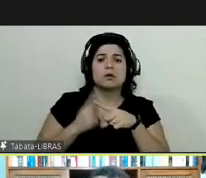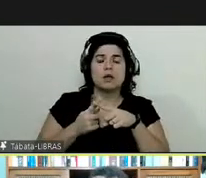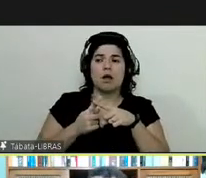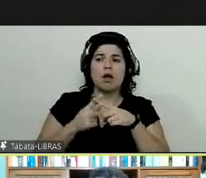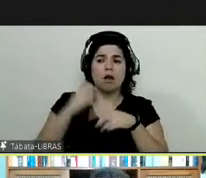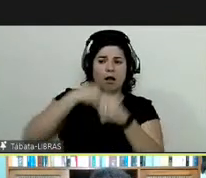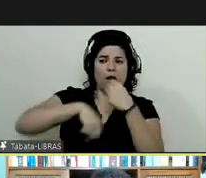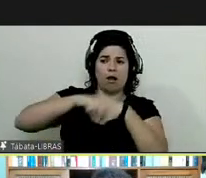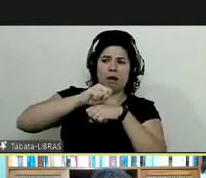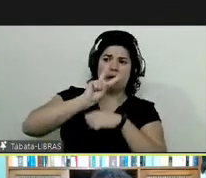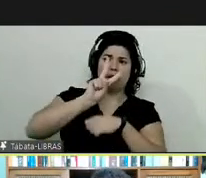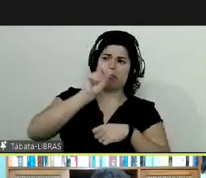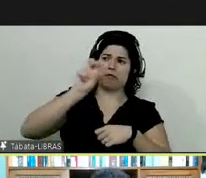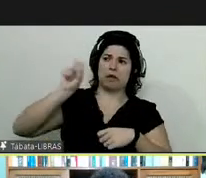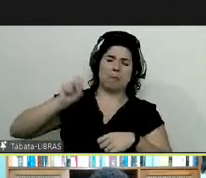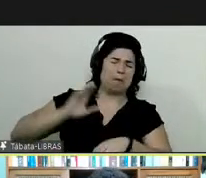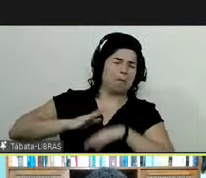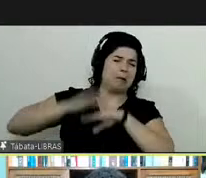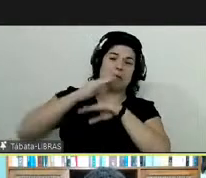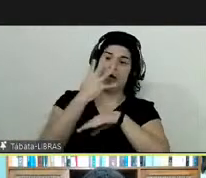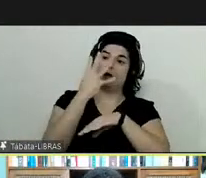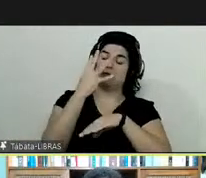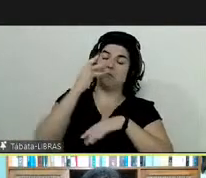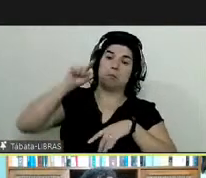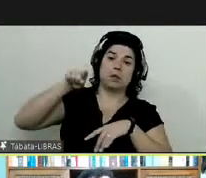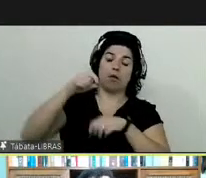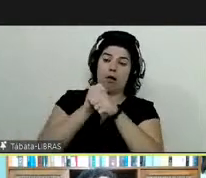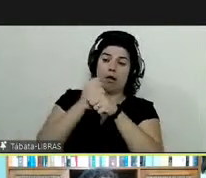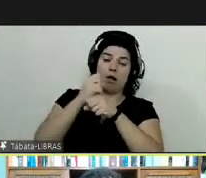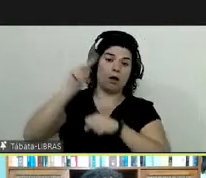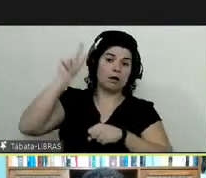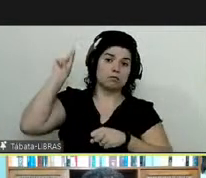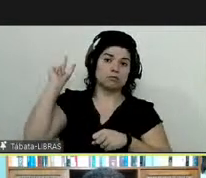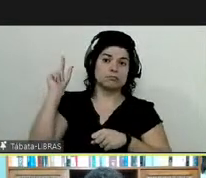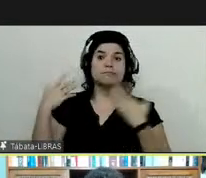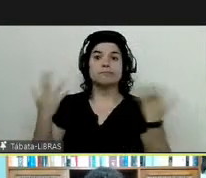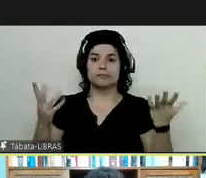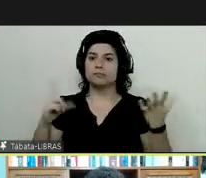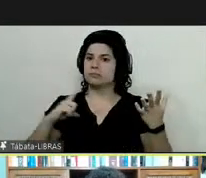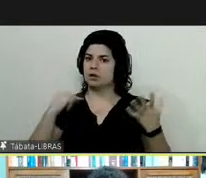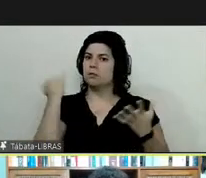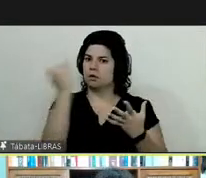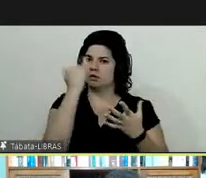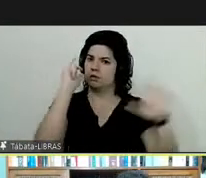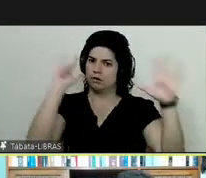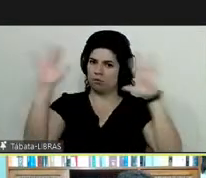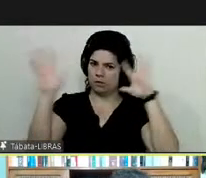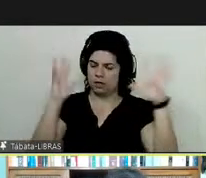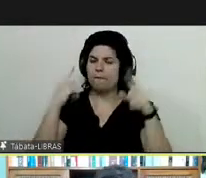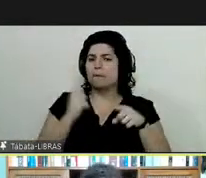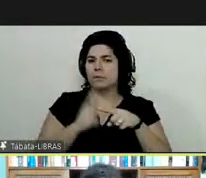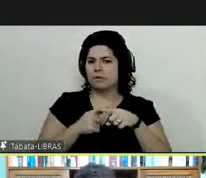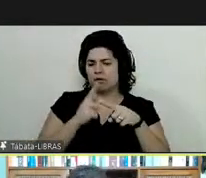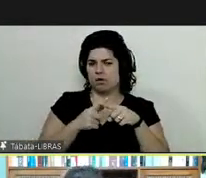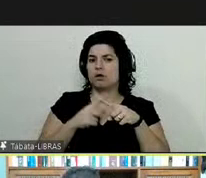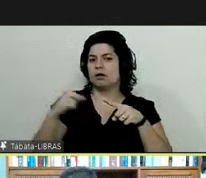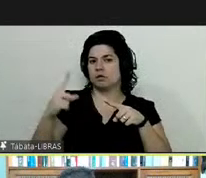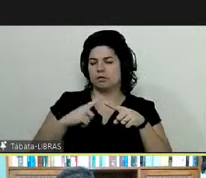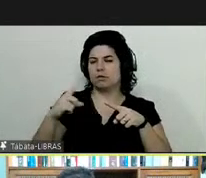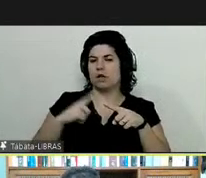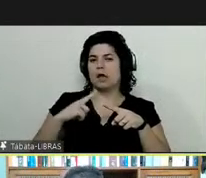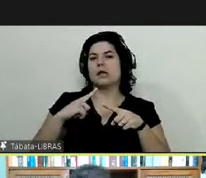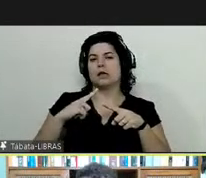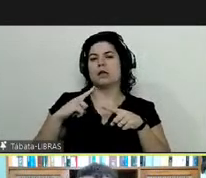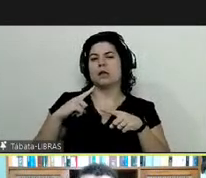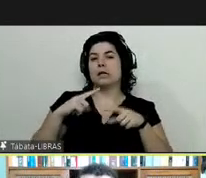cerca de dois mil e tantos anos de 4.500 anos atrás eu acho que tem um ponto importante para a gente pensar que é o seguinte primeiro porque naquele contexto é